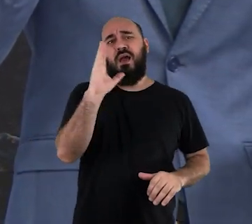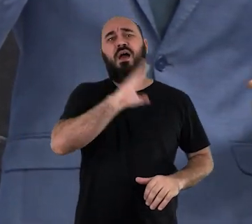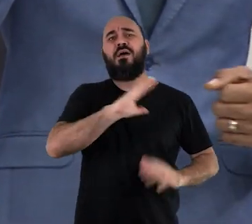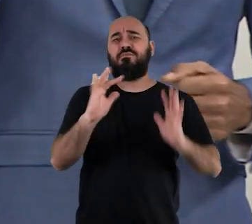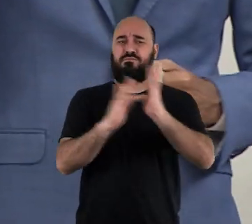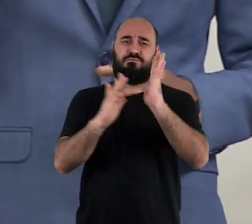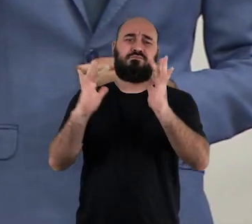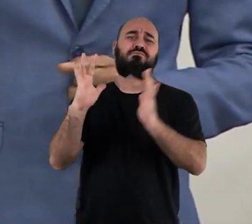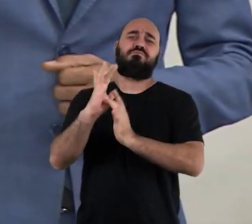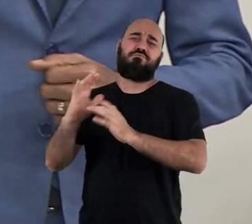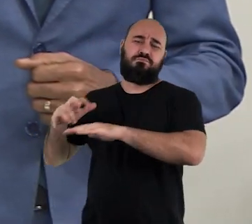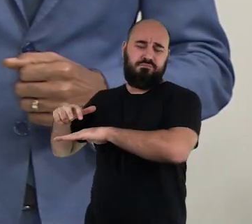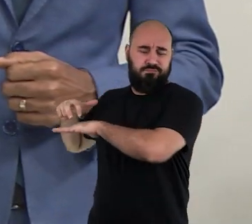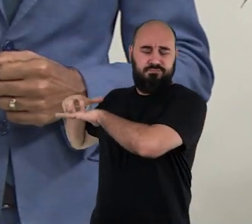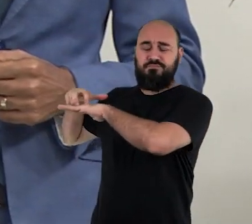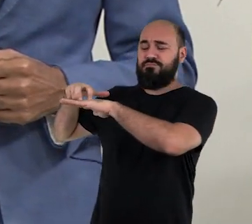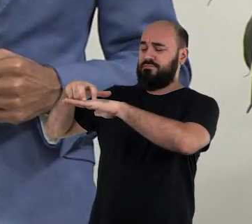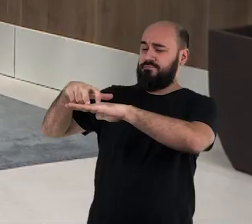Jesus voltará.